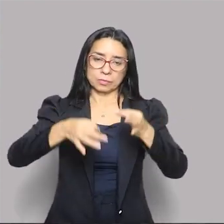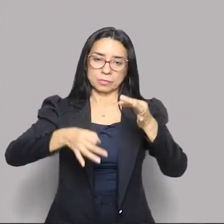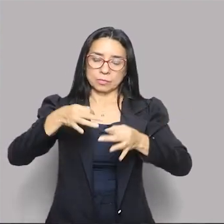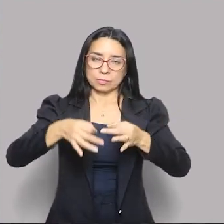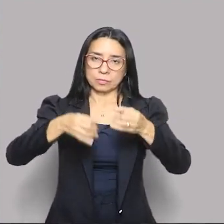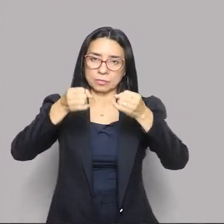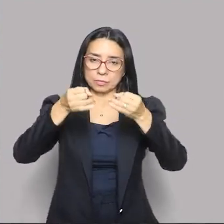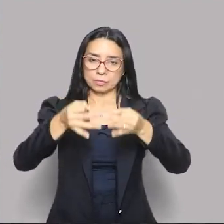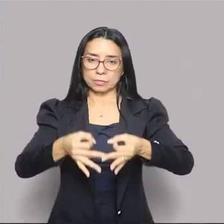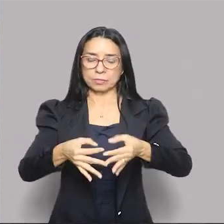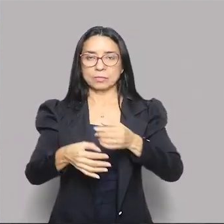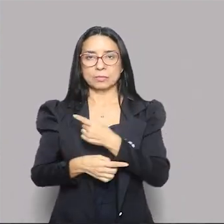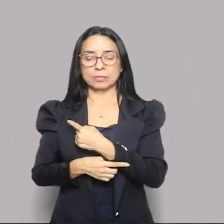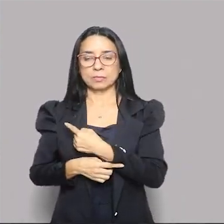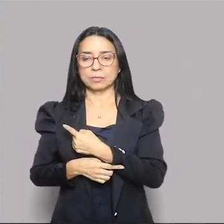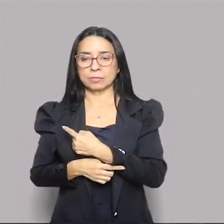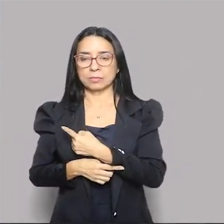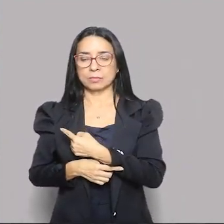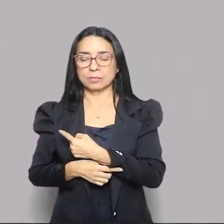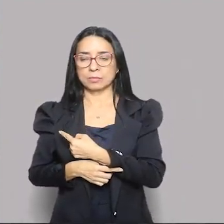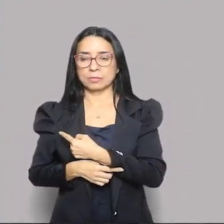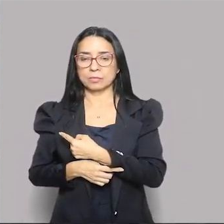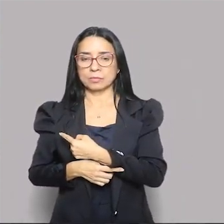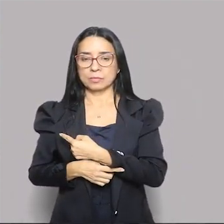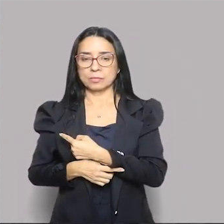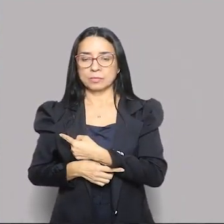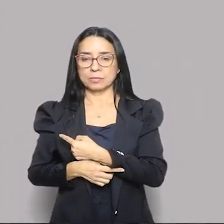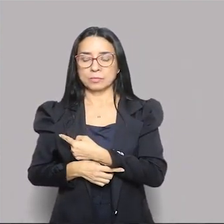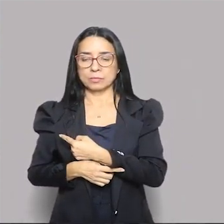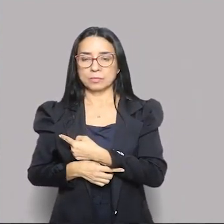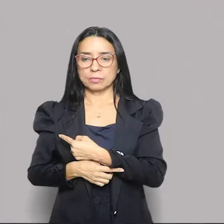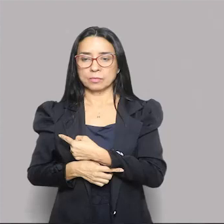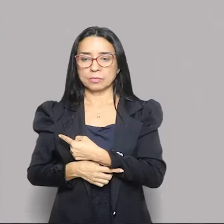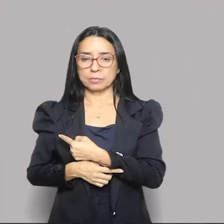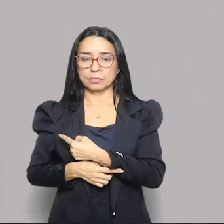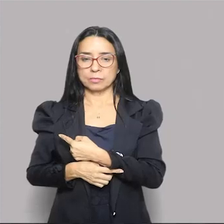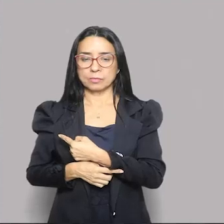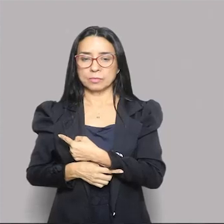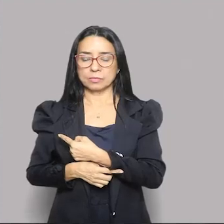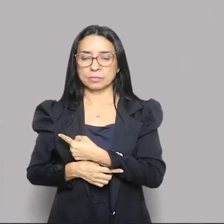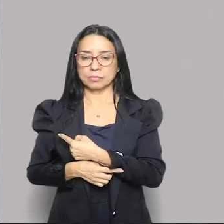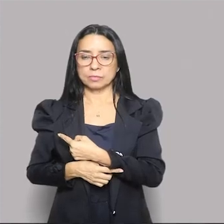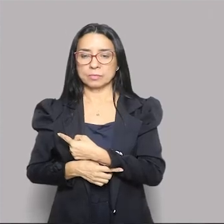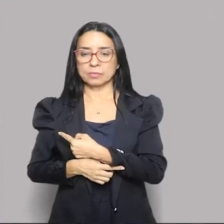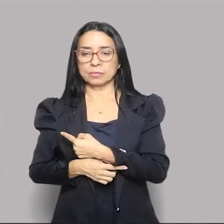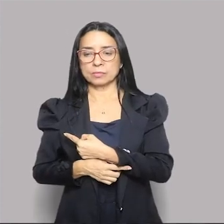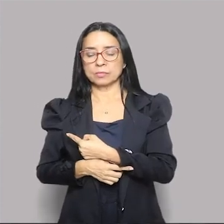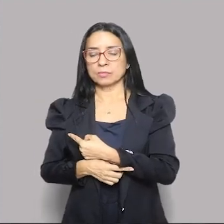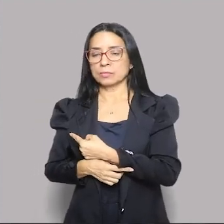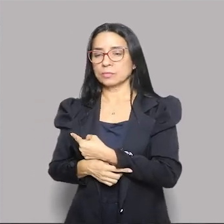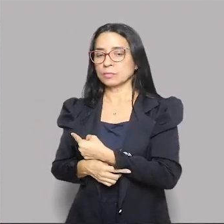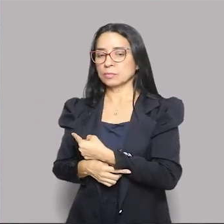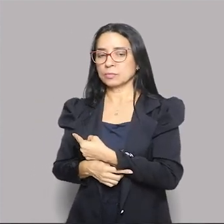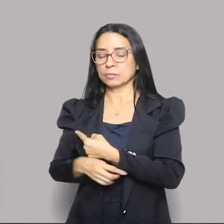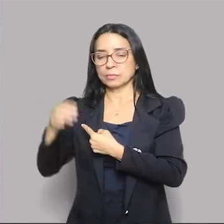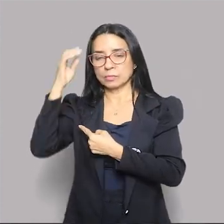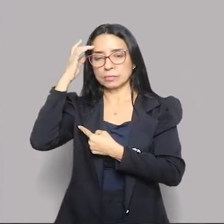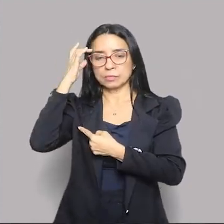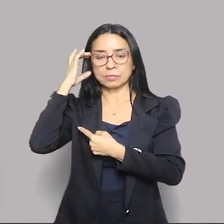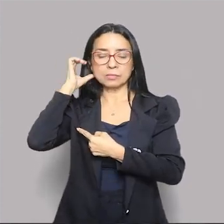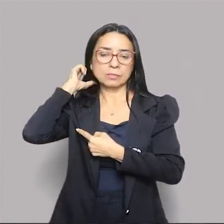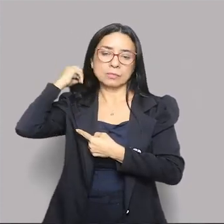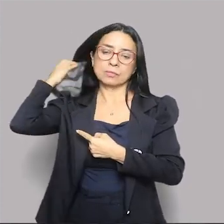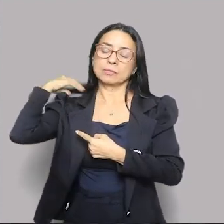explica pelo fato de que cidades pequenas e vilarejos afastados dos grandes centros, comumente, não contam